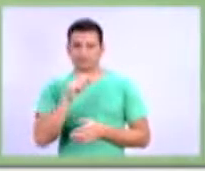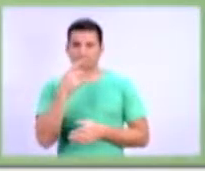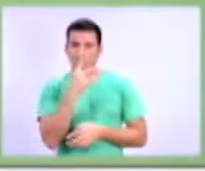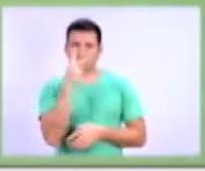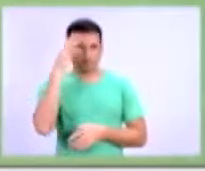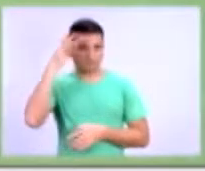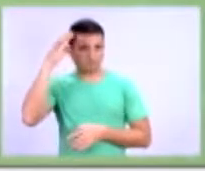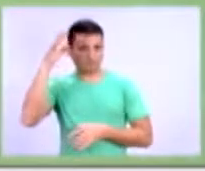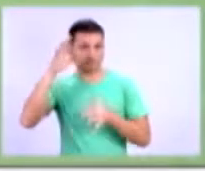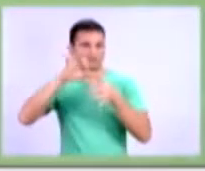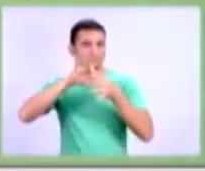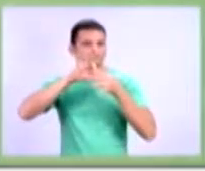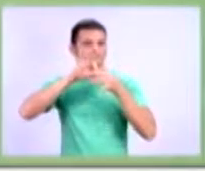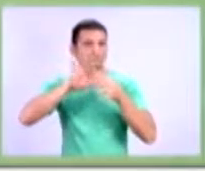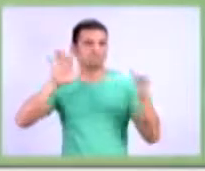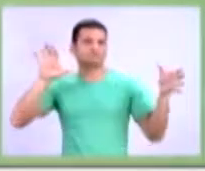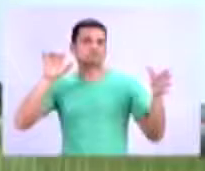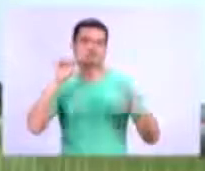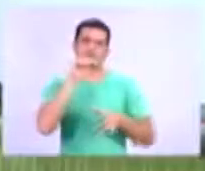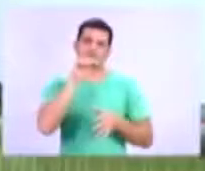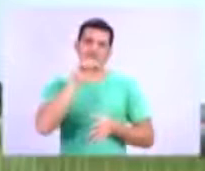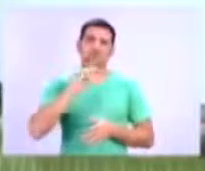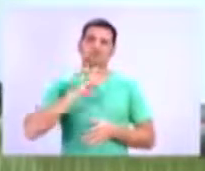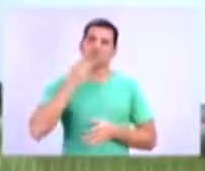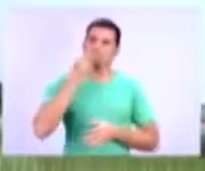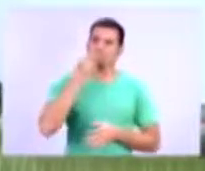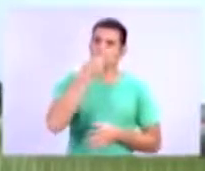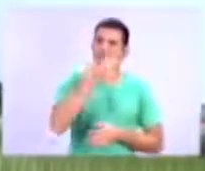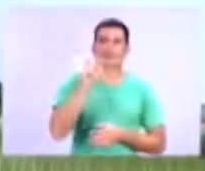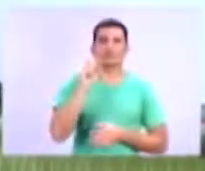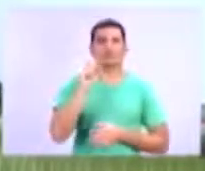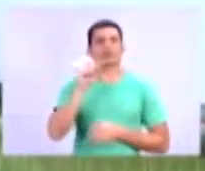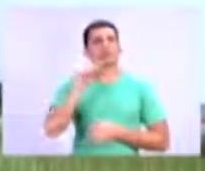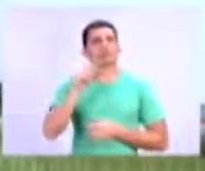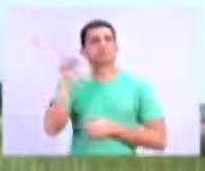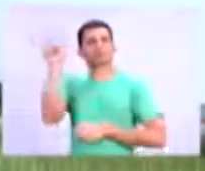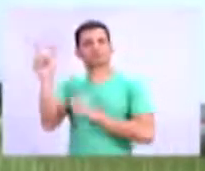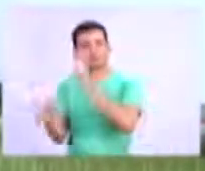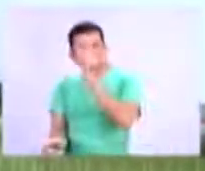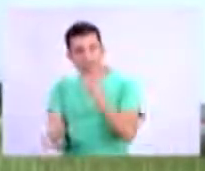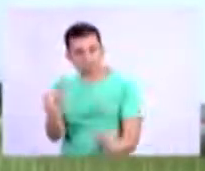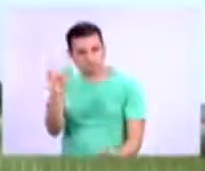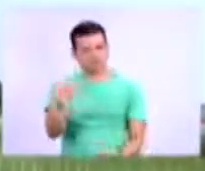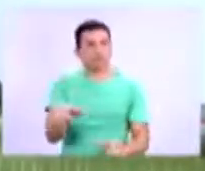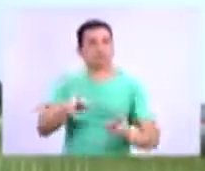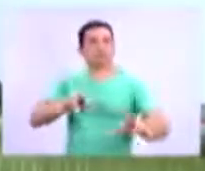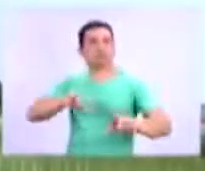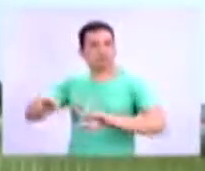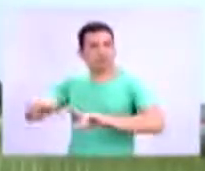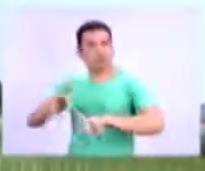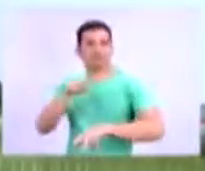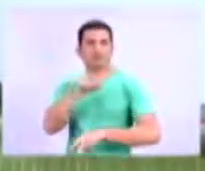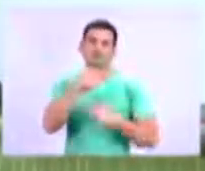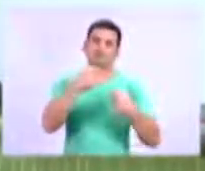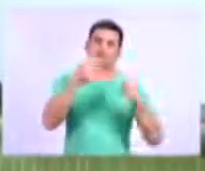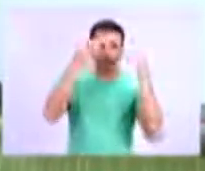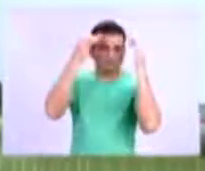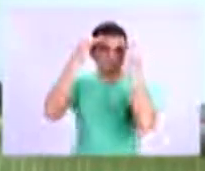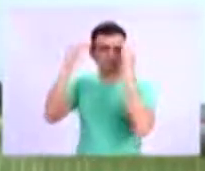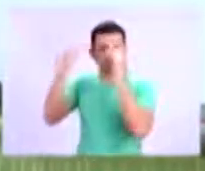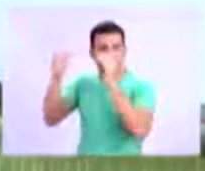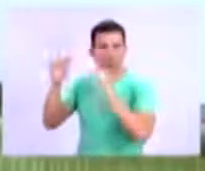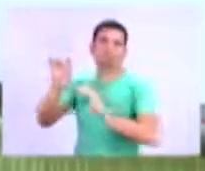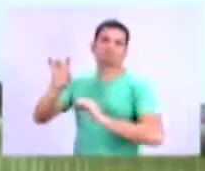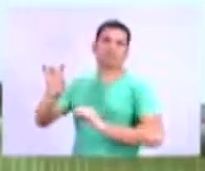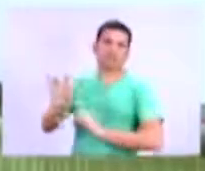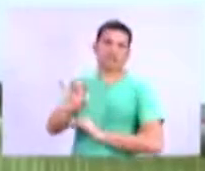sua pedagogia da libertação, ele vai dizer que as pessoas são diferentes e elas têm que ser respeitadas a partir dessa diferença,